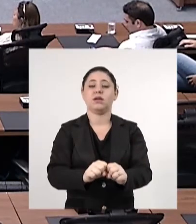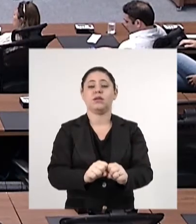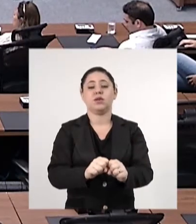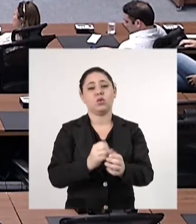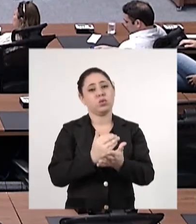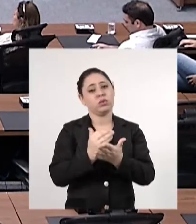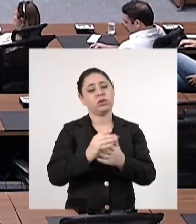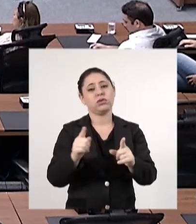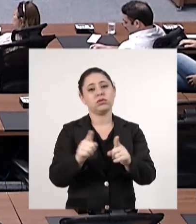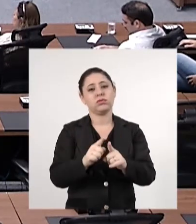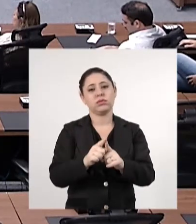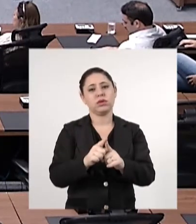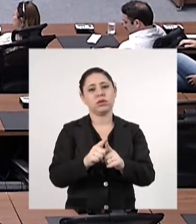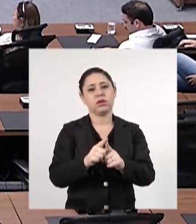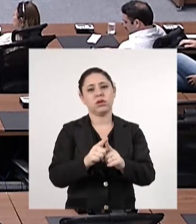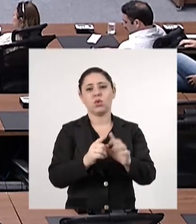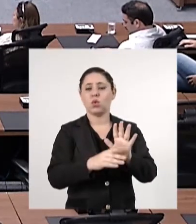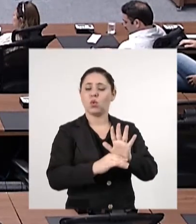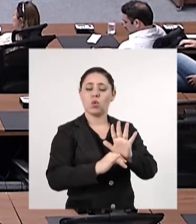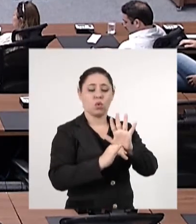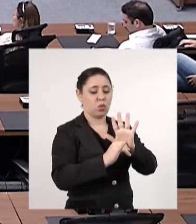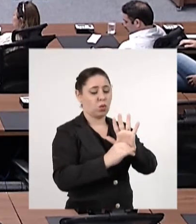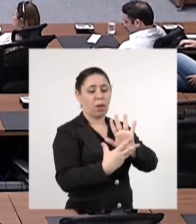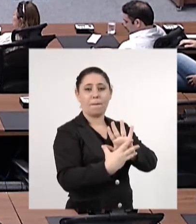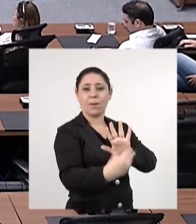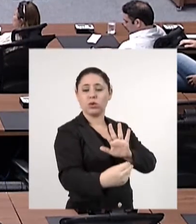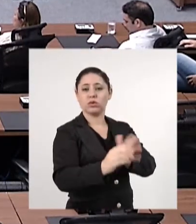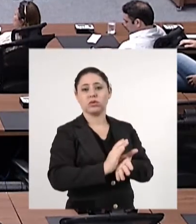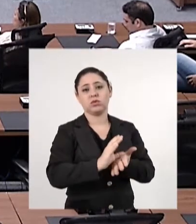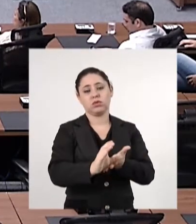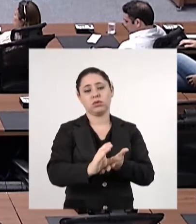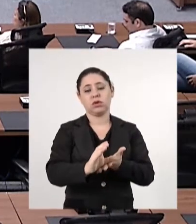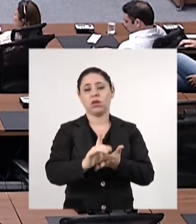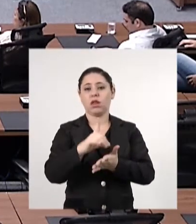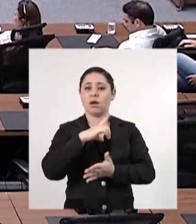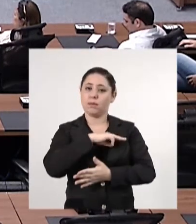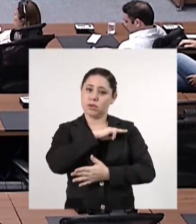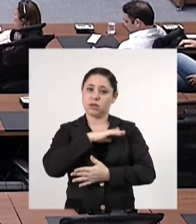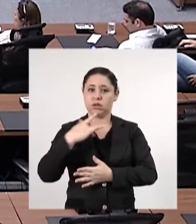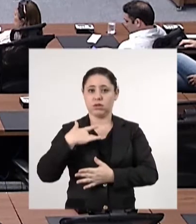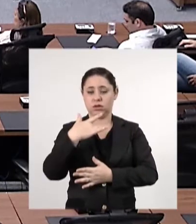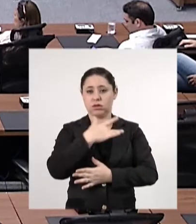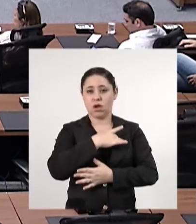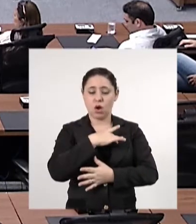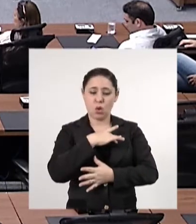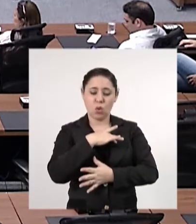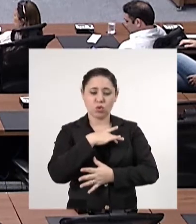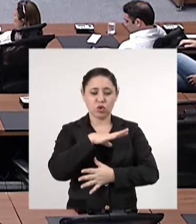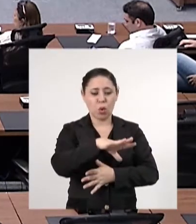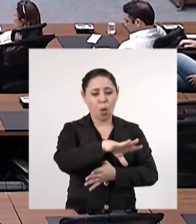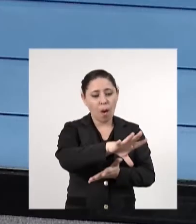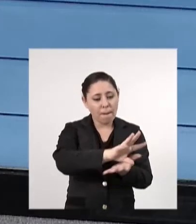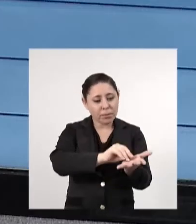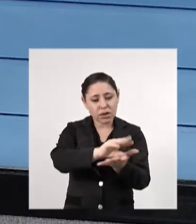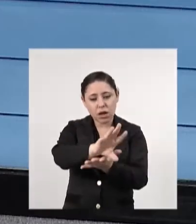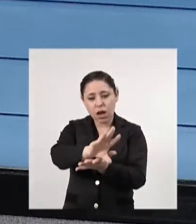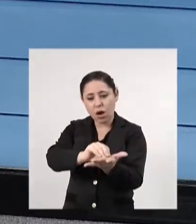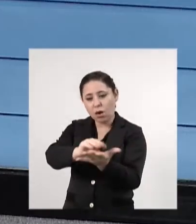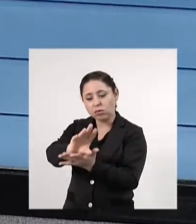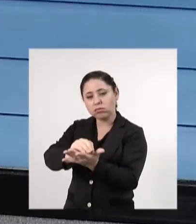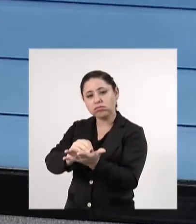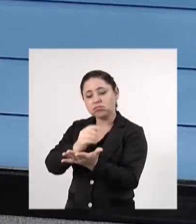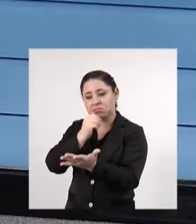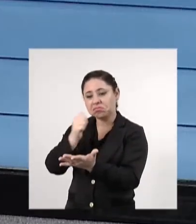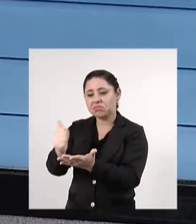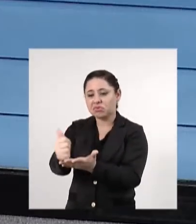Então, desses modelos que a gente tem de financiamento, o Ministério da Saúde pegou um pouquinho do que é bom de cada